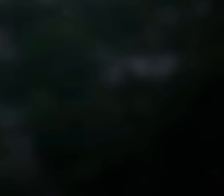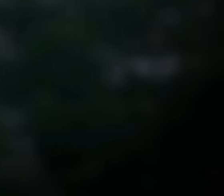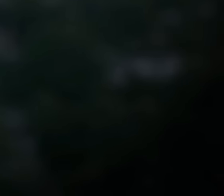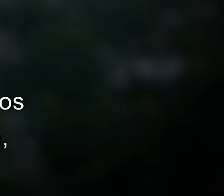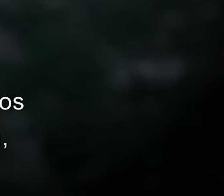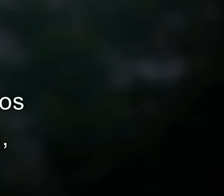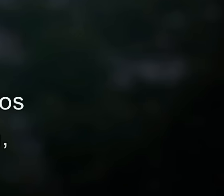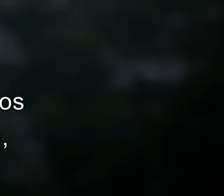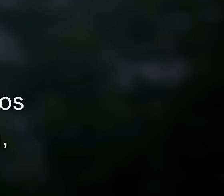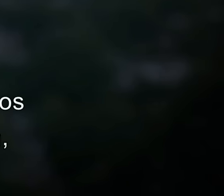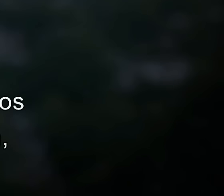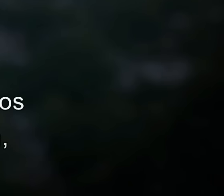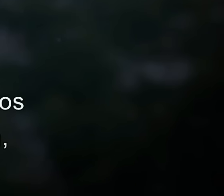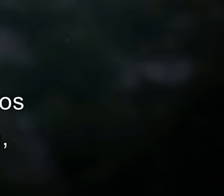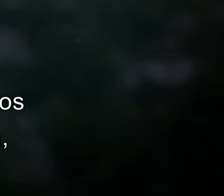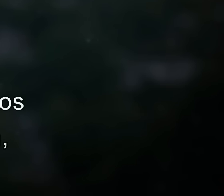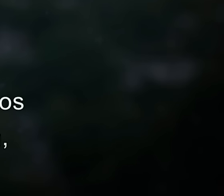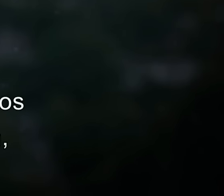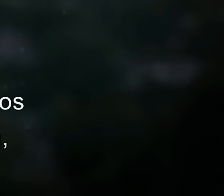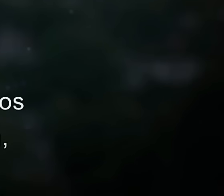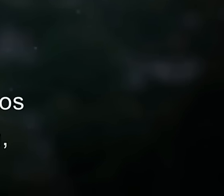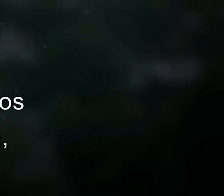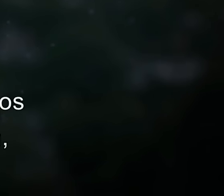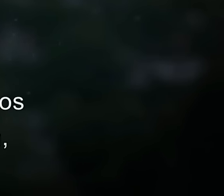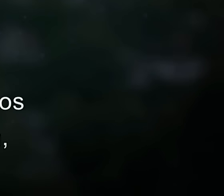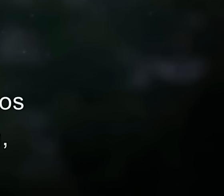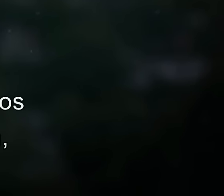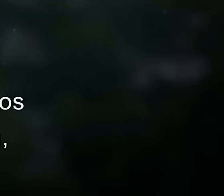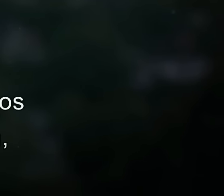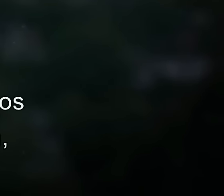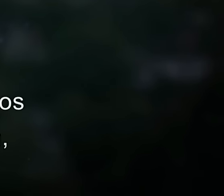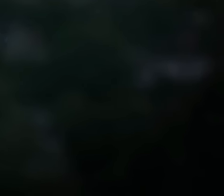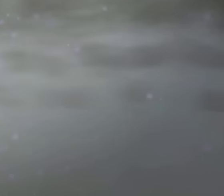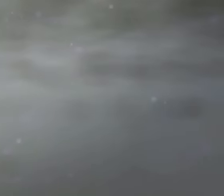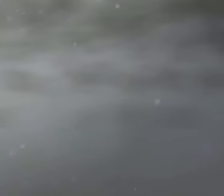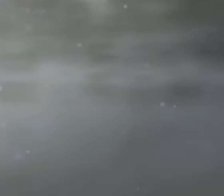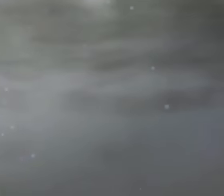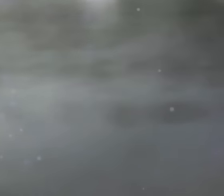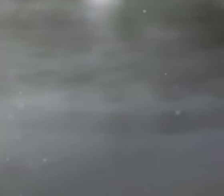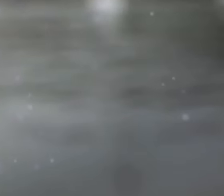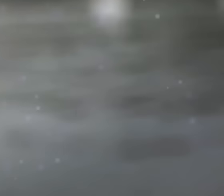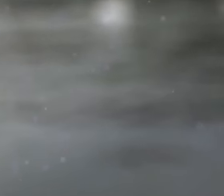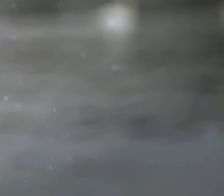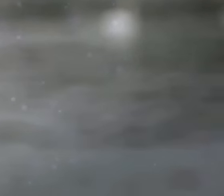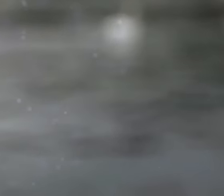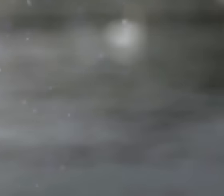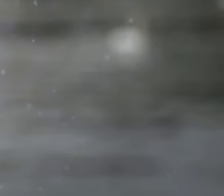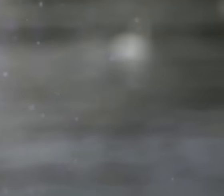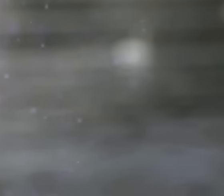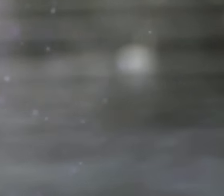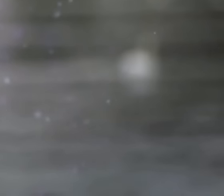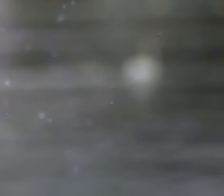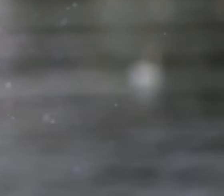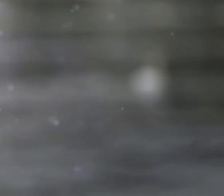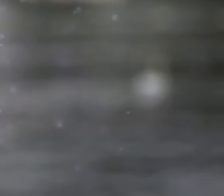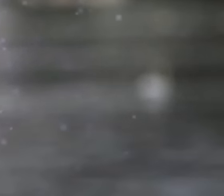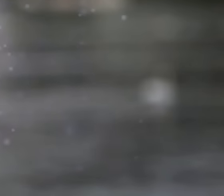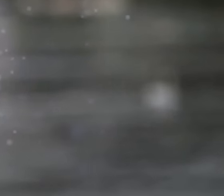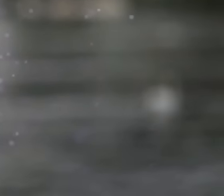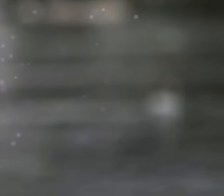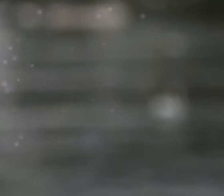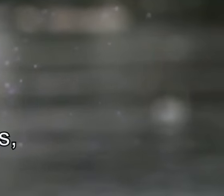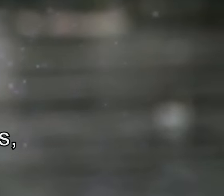que possamos desincumbir-nos dos deveres que nos cabem Mas não conforme os nossos desejos